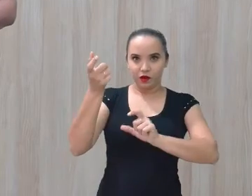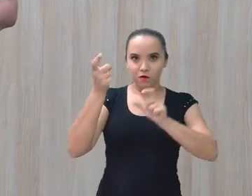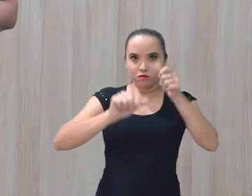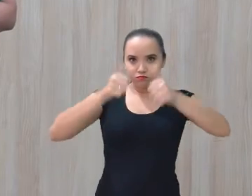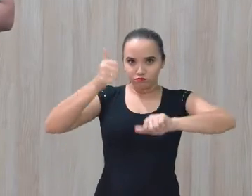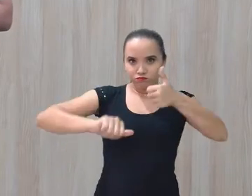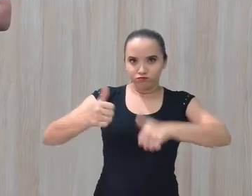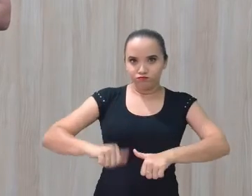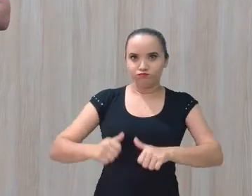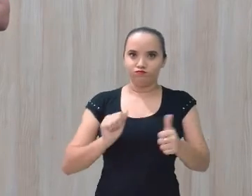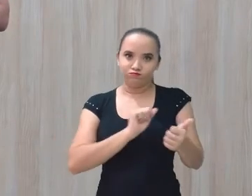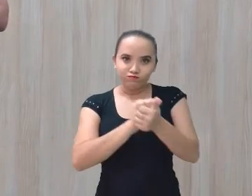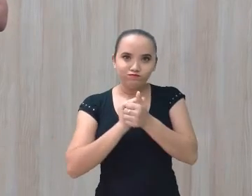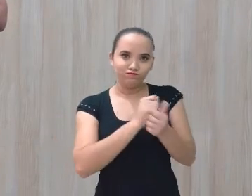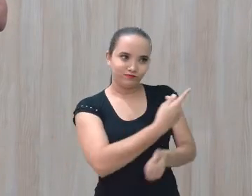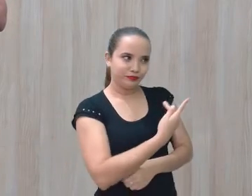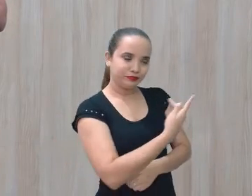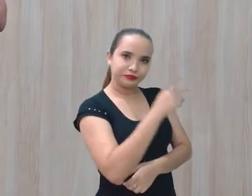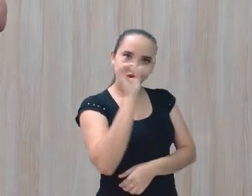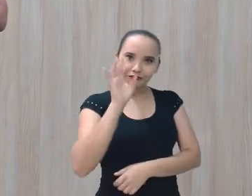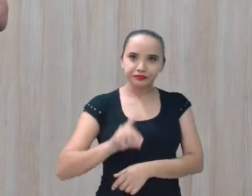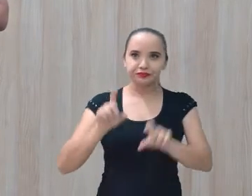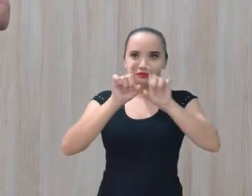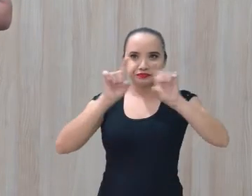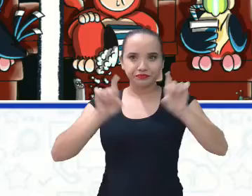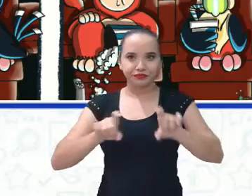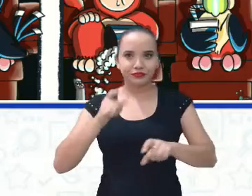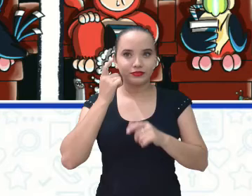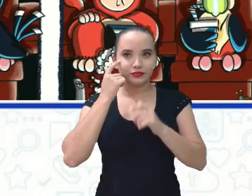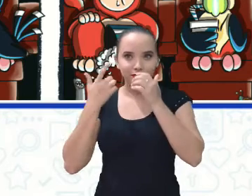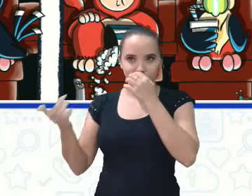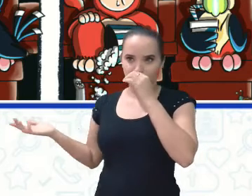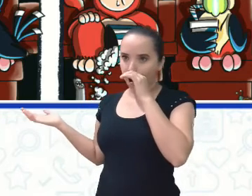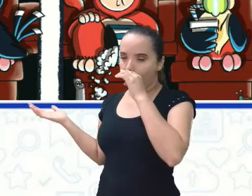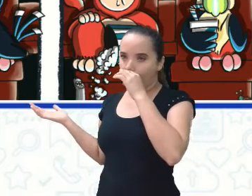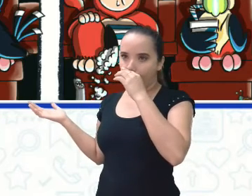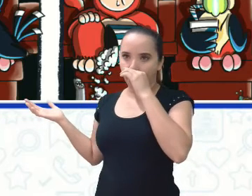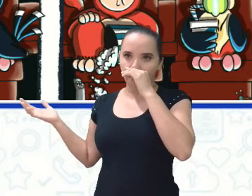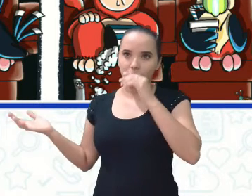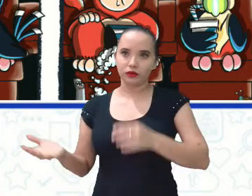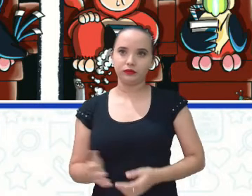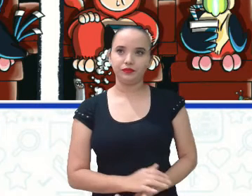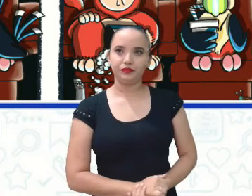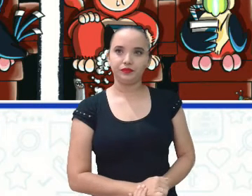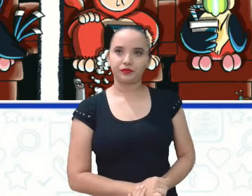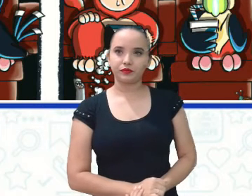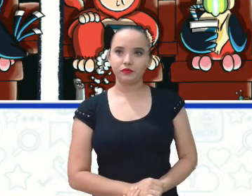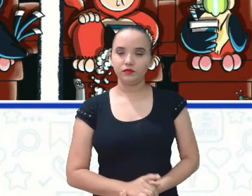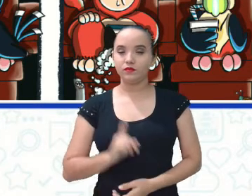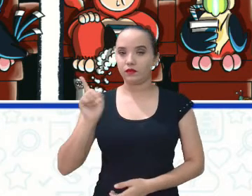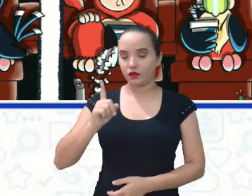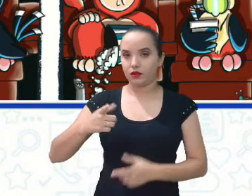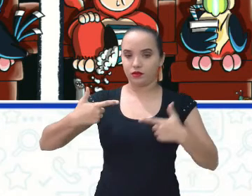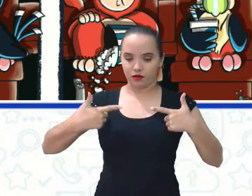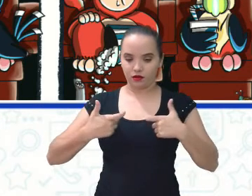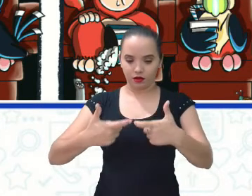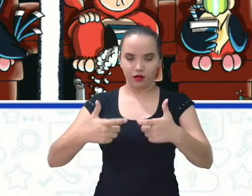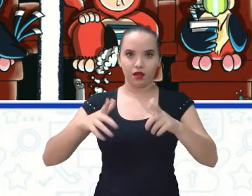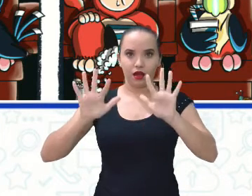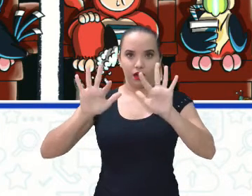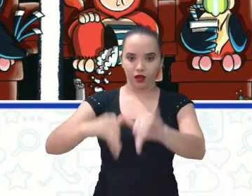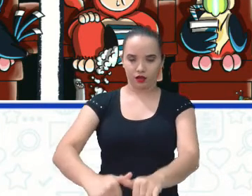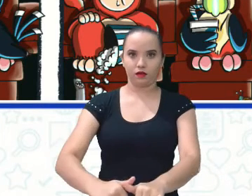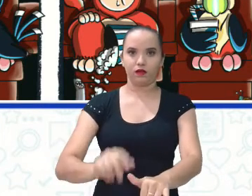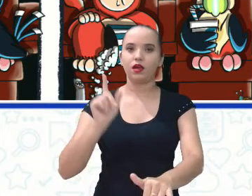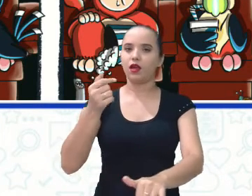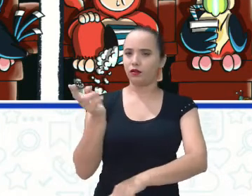professora Vivi aqui, cada uma dessas tirinhas. Sim. Então, a primeira é essa aí, né? Guerra Infinita. É o nome de um